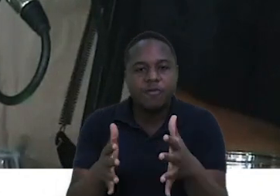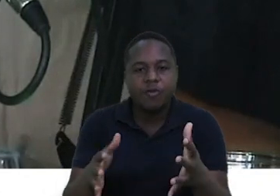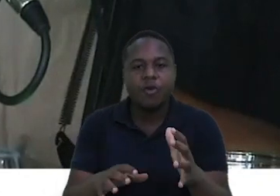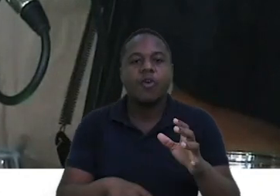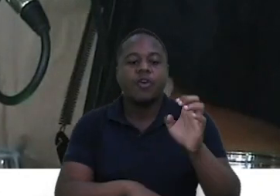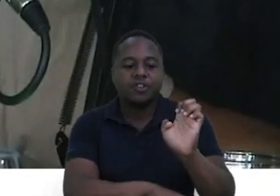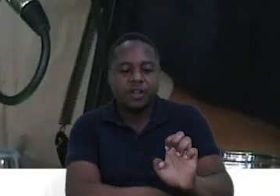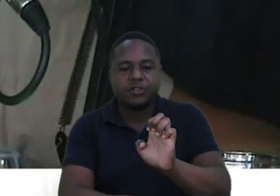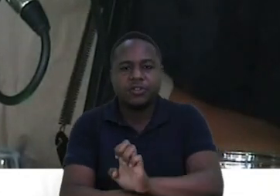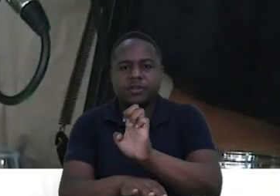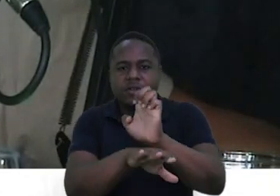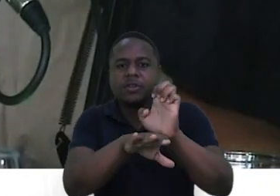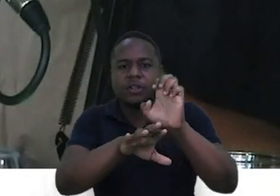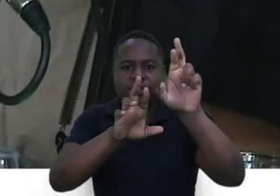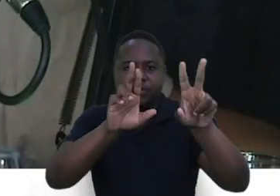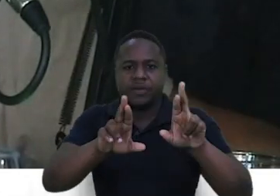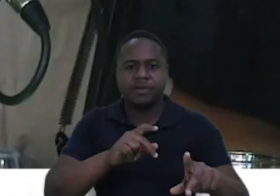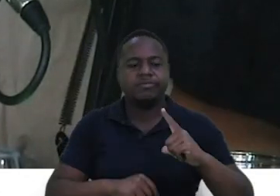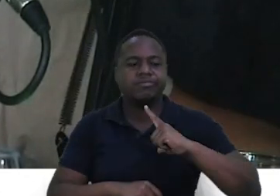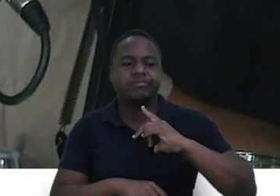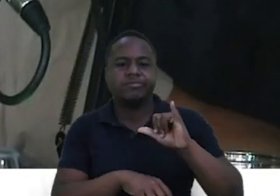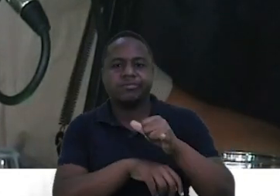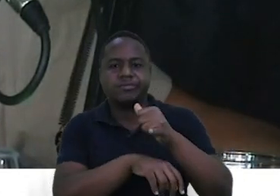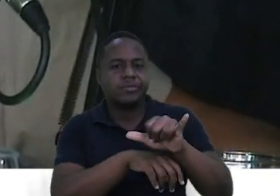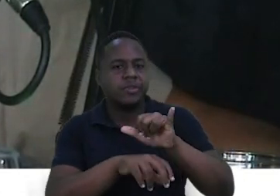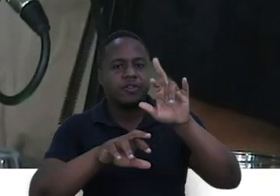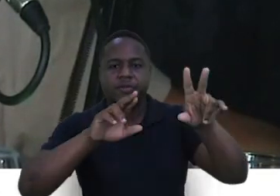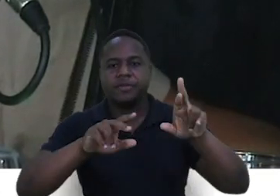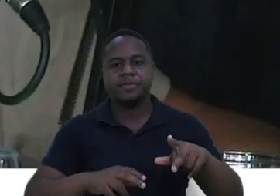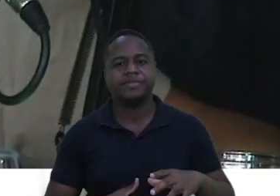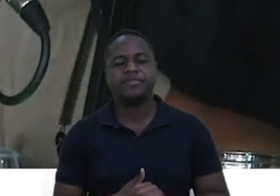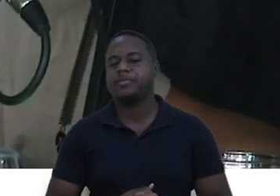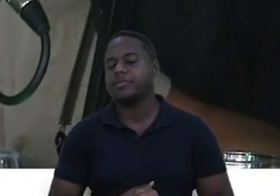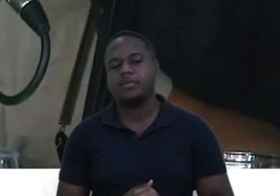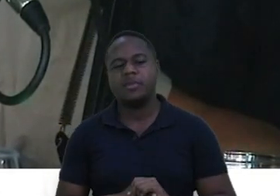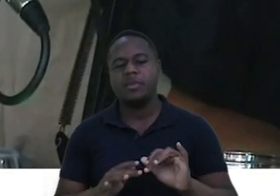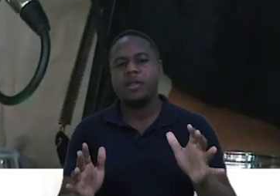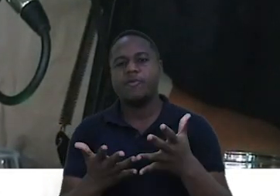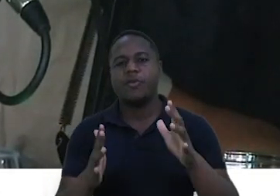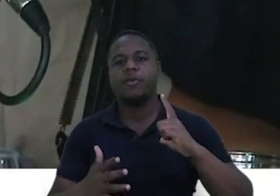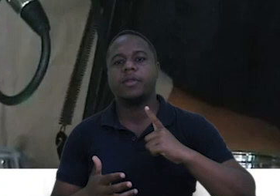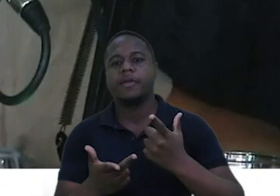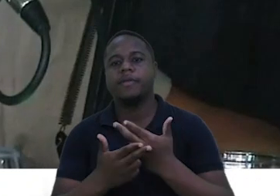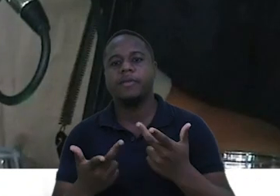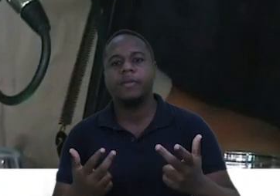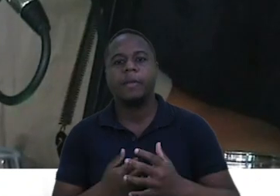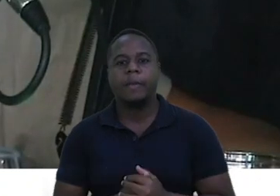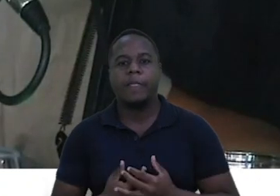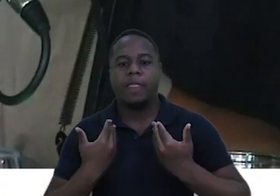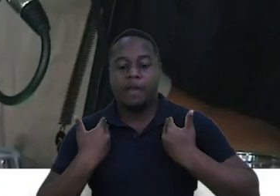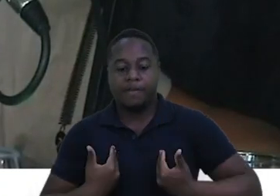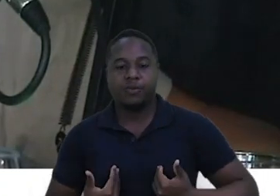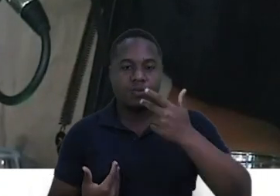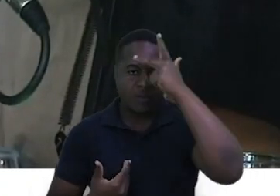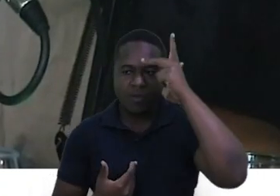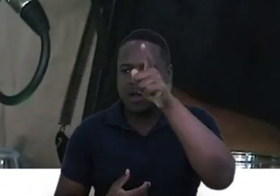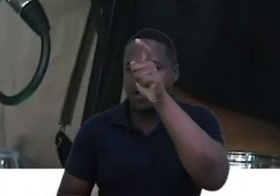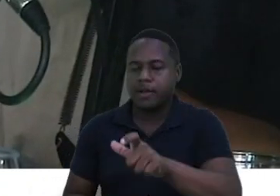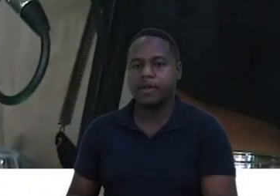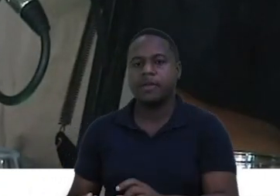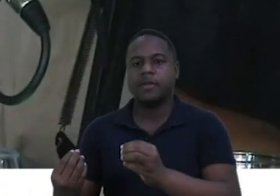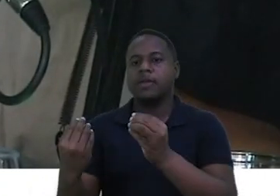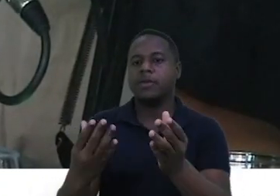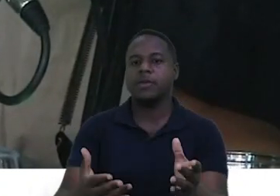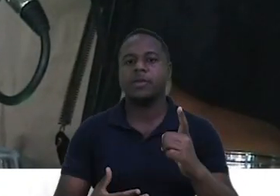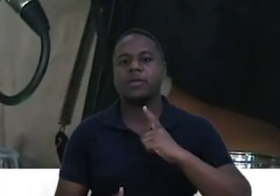já quebrando isso que de forró só se dança de uma forma só, sabe? Eu acho que forró ela é a expressividade individual de cada indivíduo, de como